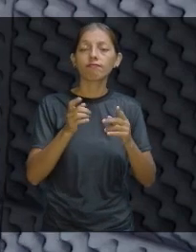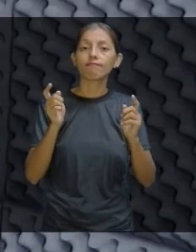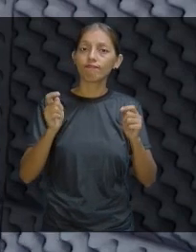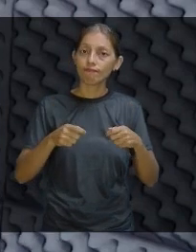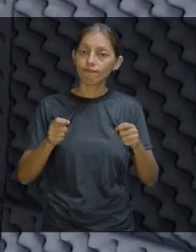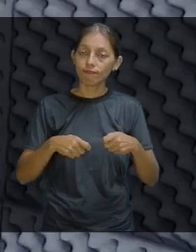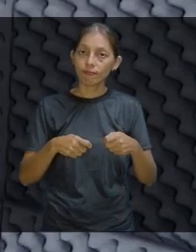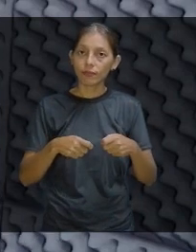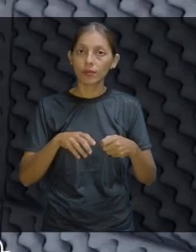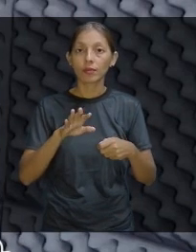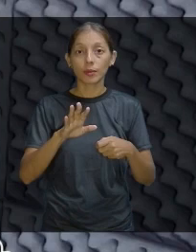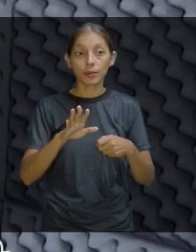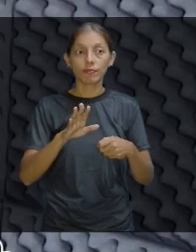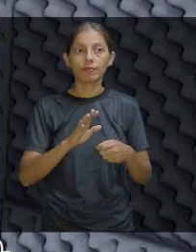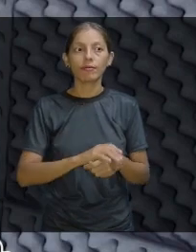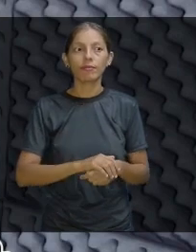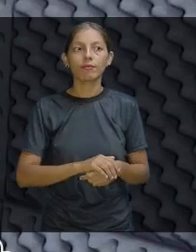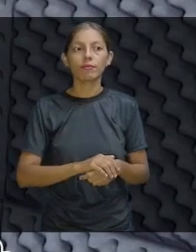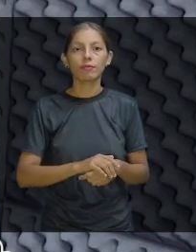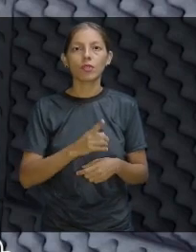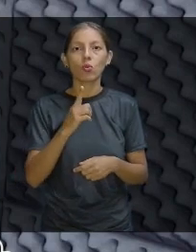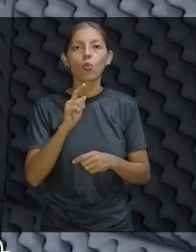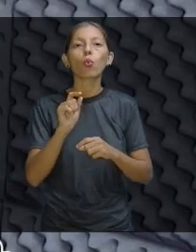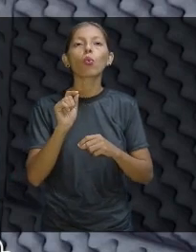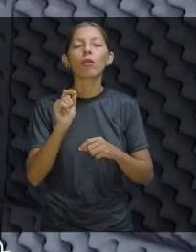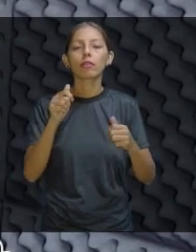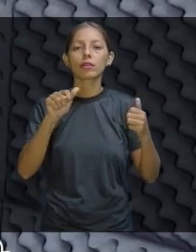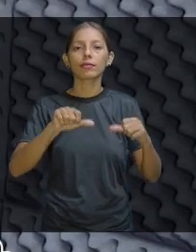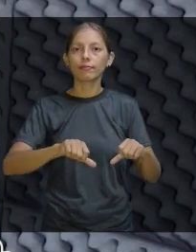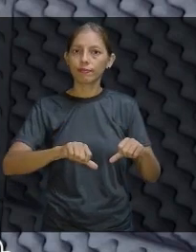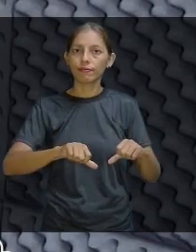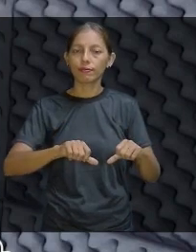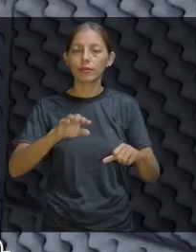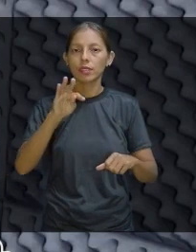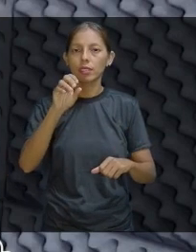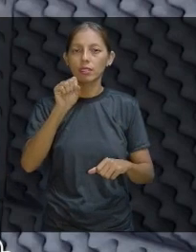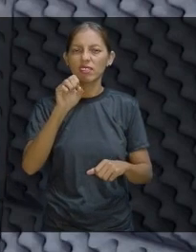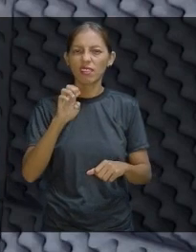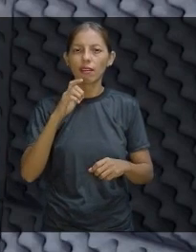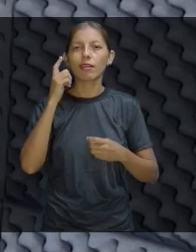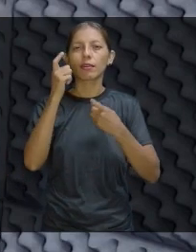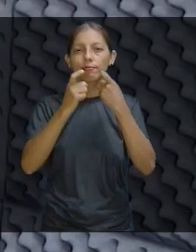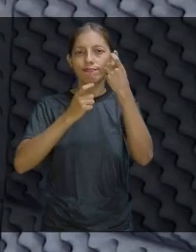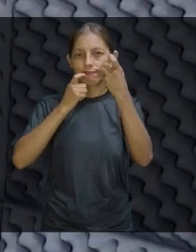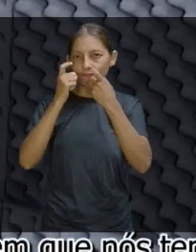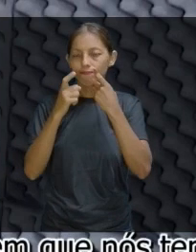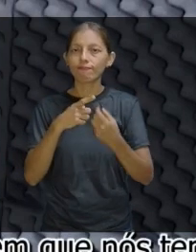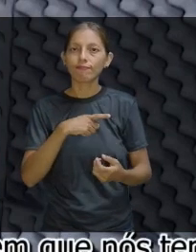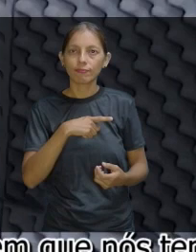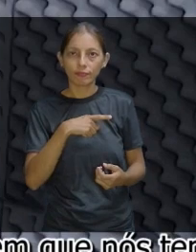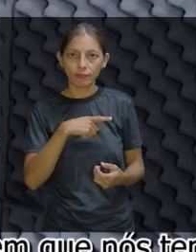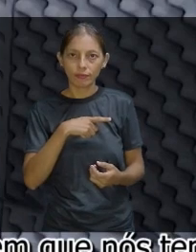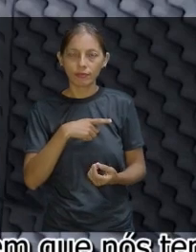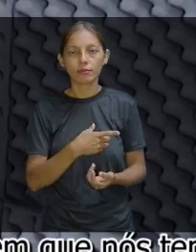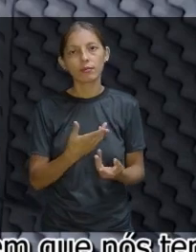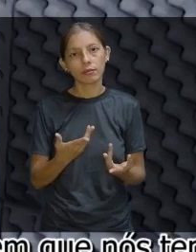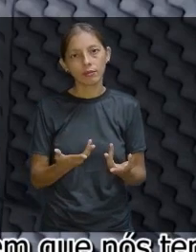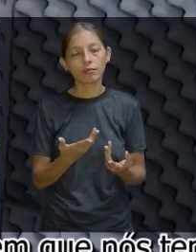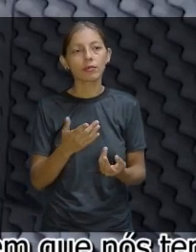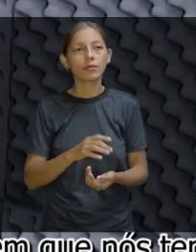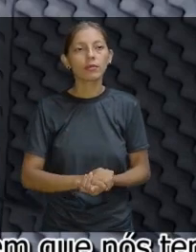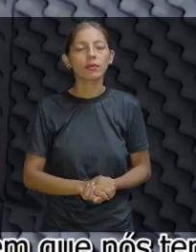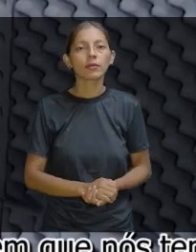tem o lado ruim. Esse lado ruim, o TSE já se preocupou com isso. A sua audiência, que é uma